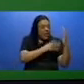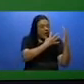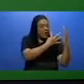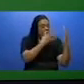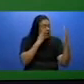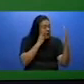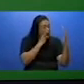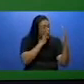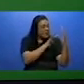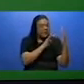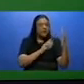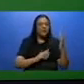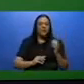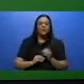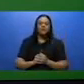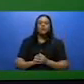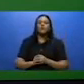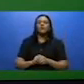também. Olha lá.